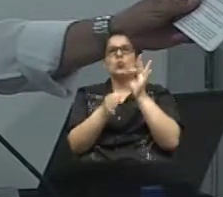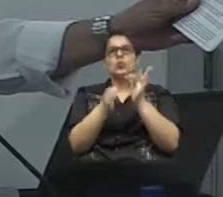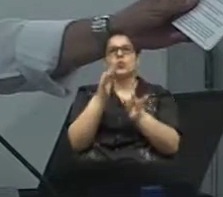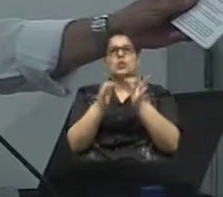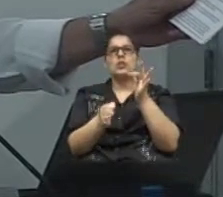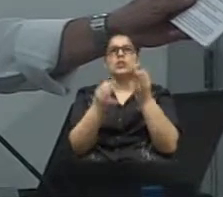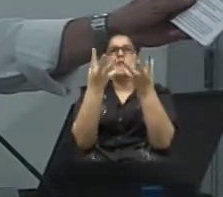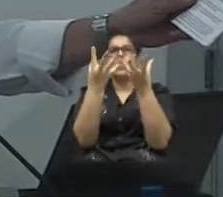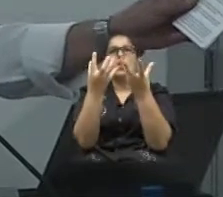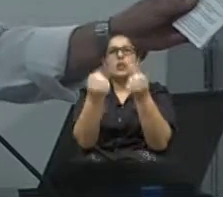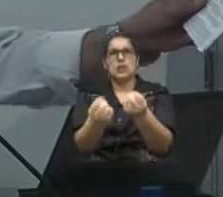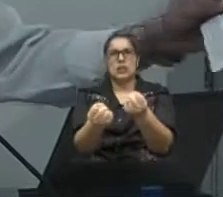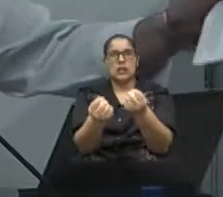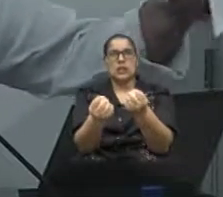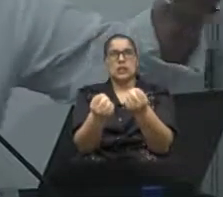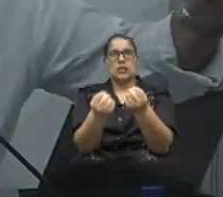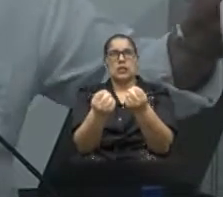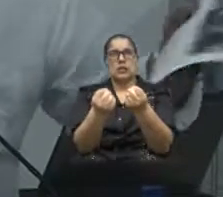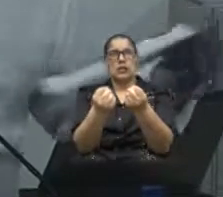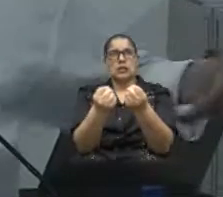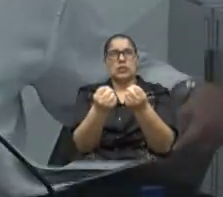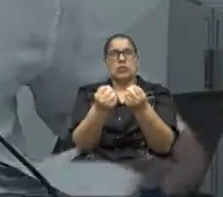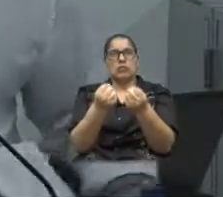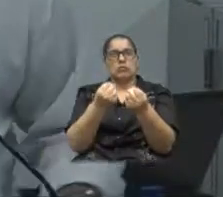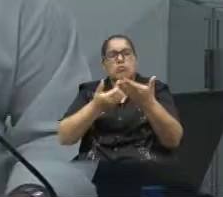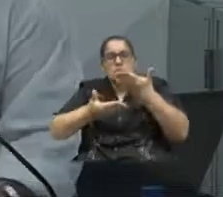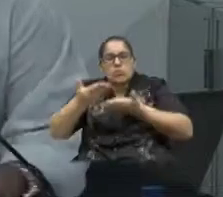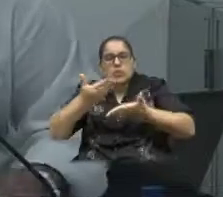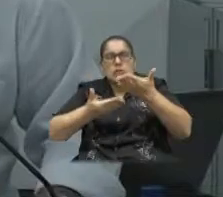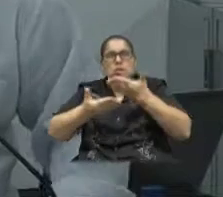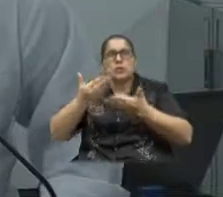que permita tratar homossexuais como doença.